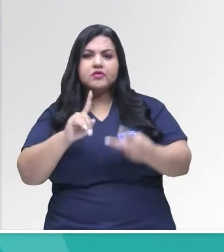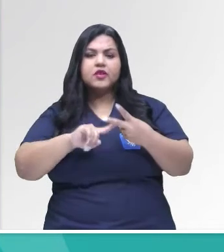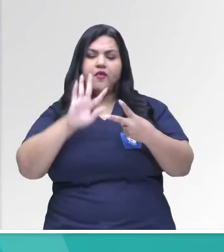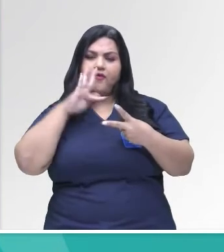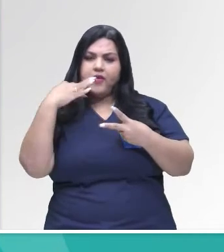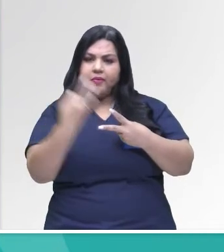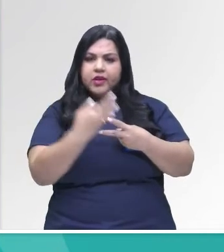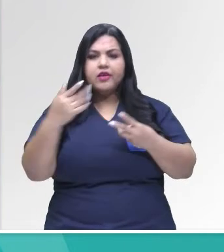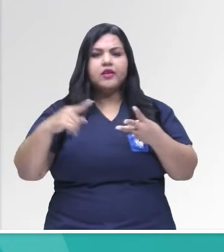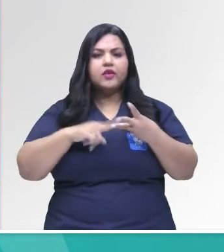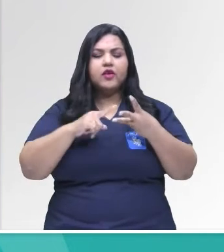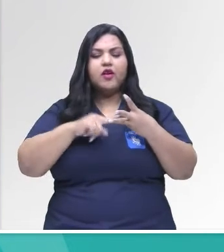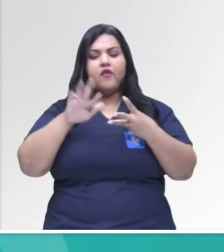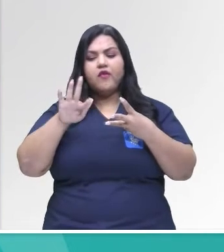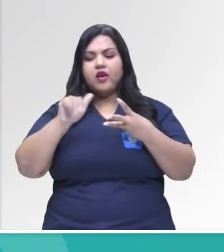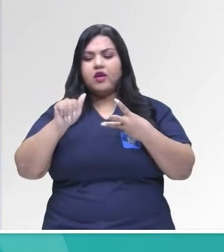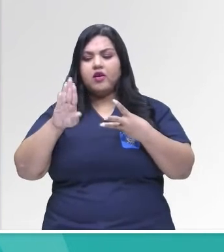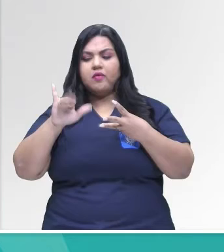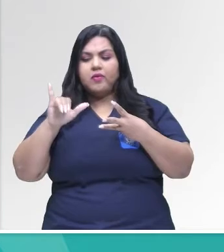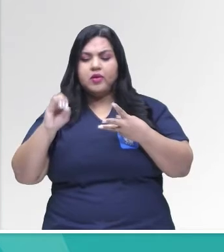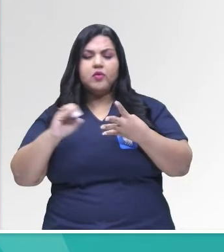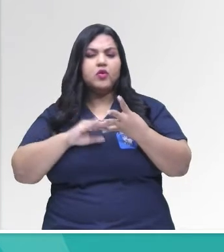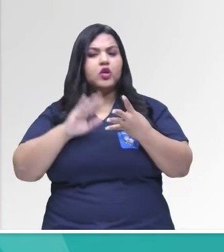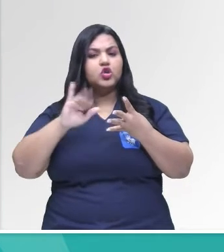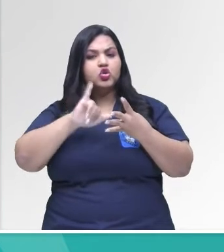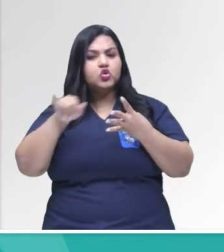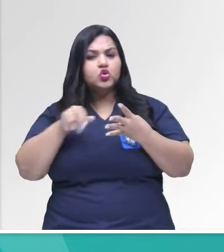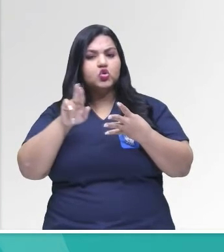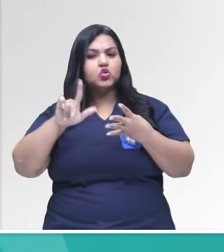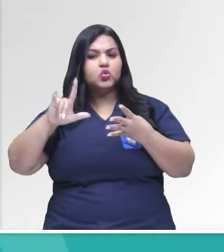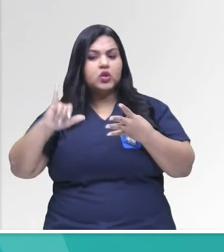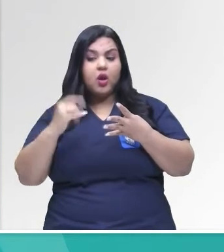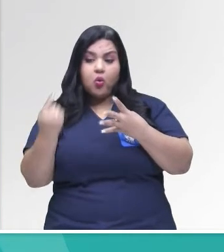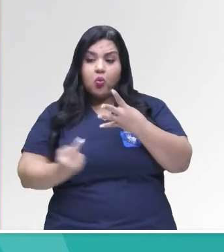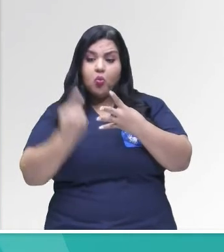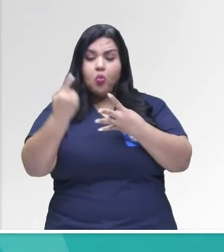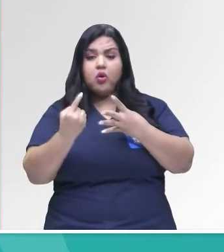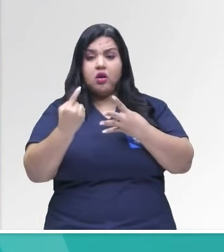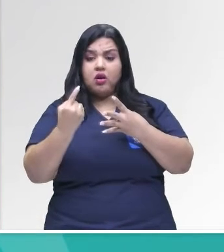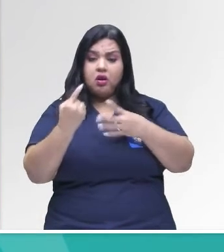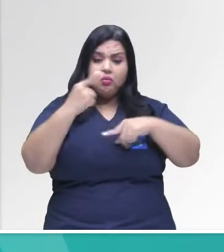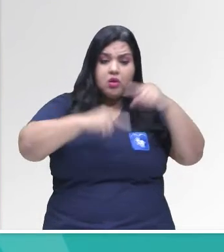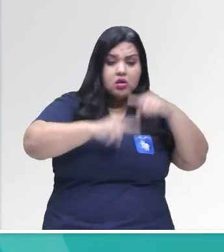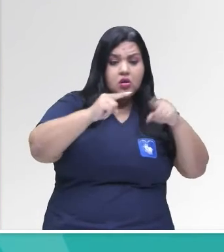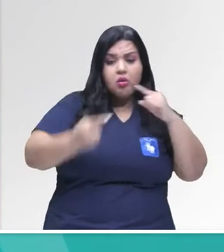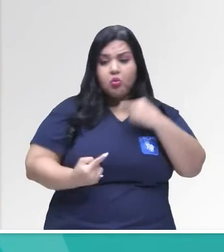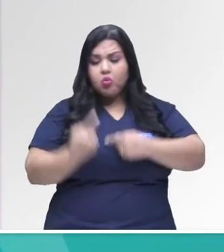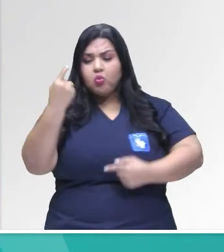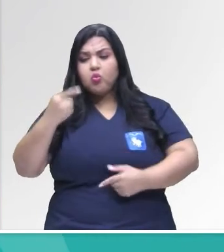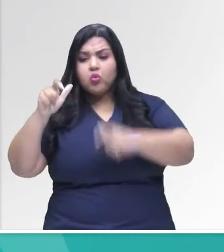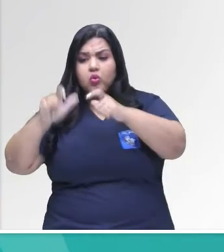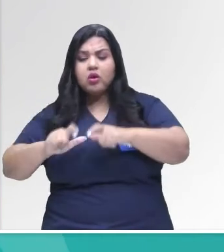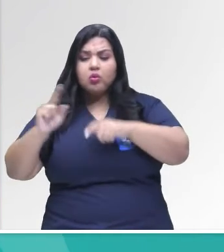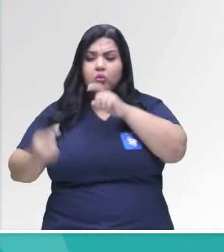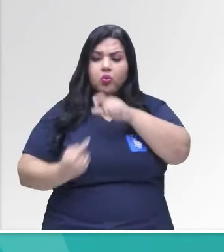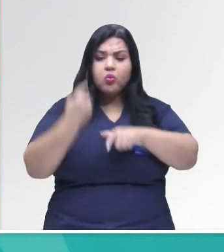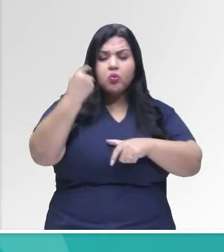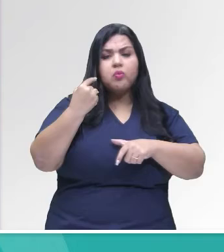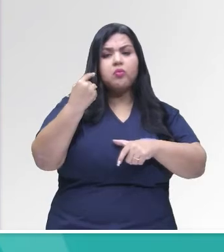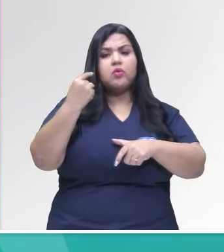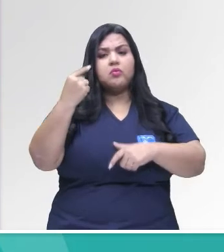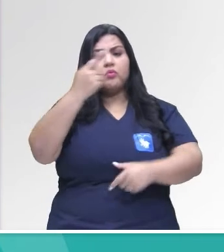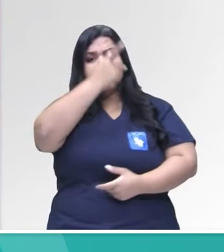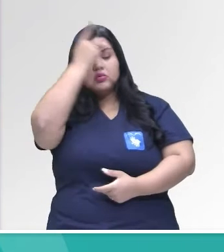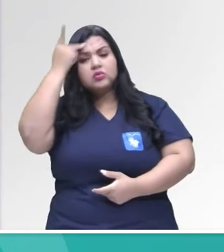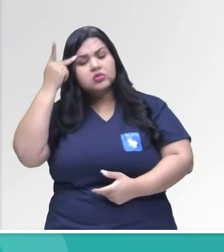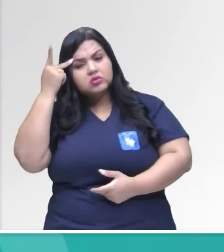family, Fábio, Júlia, uma única pessoa, um único objeto, um único lugar, um único